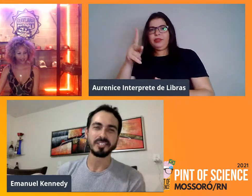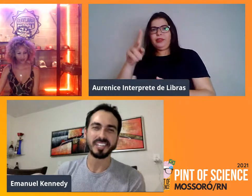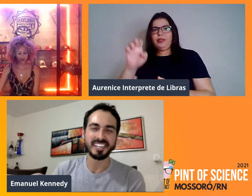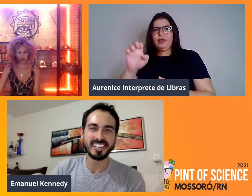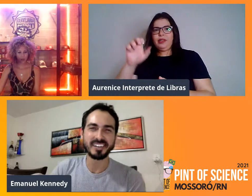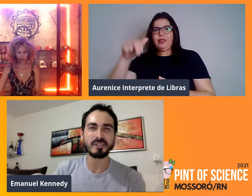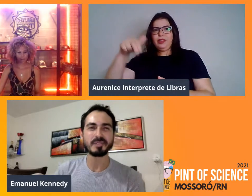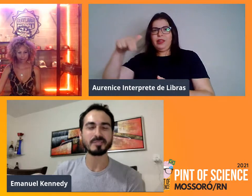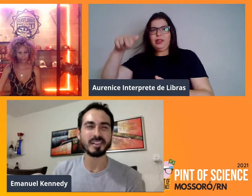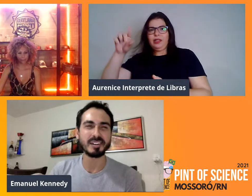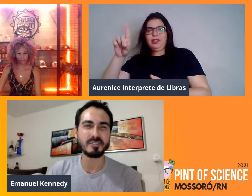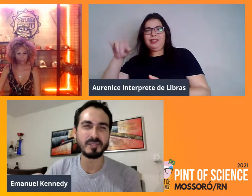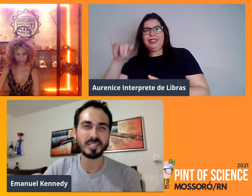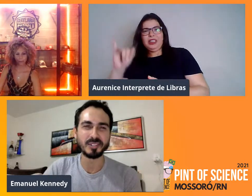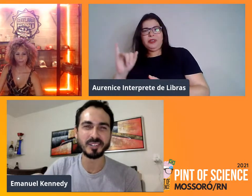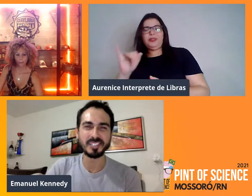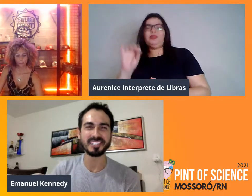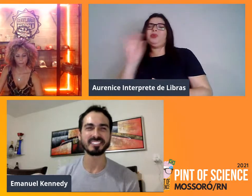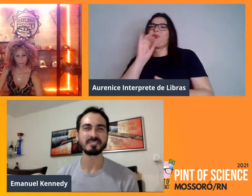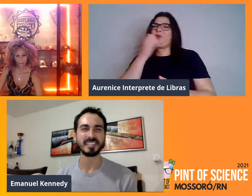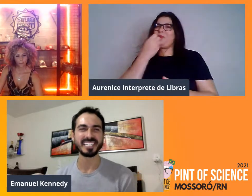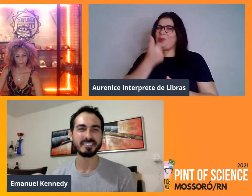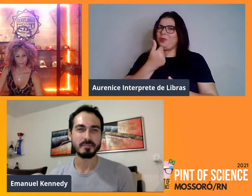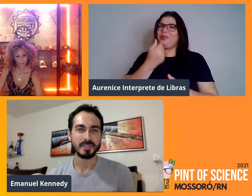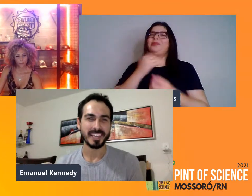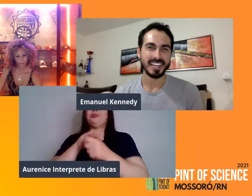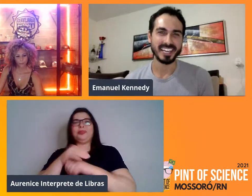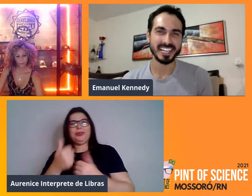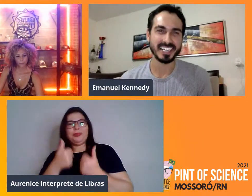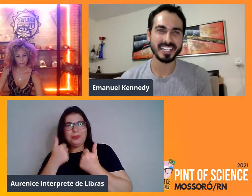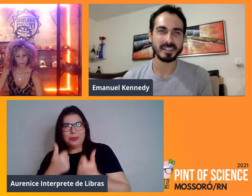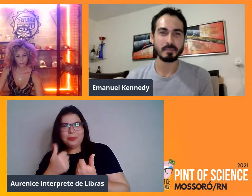Oi, Gê! Oi, pessoal! Boa noite! Tudo bem?